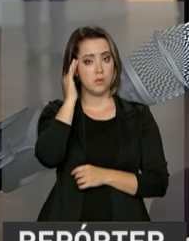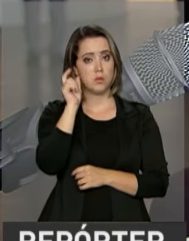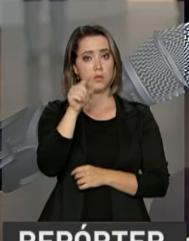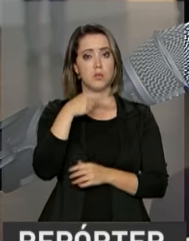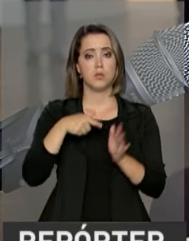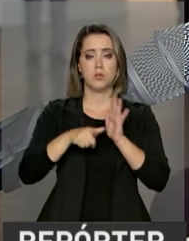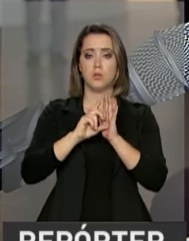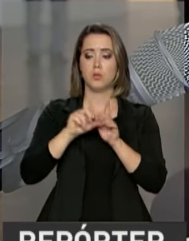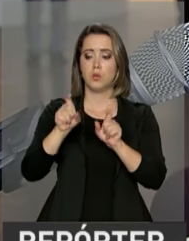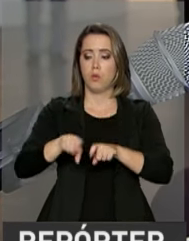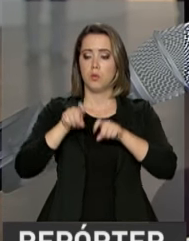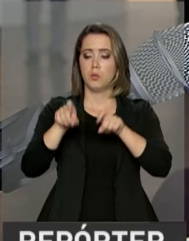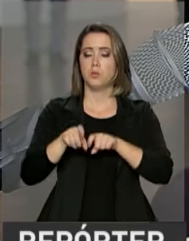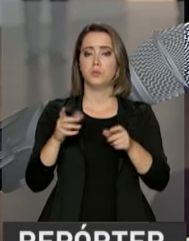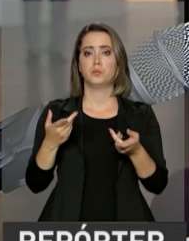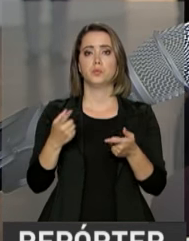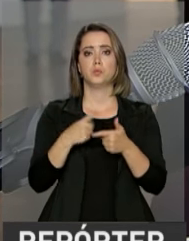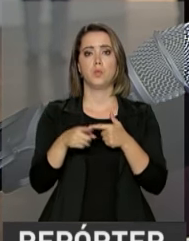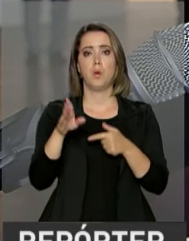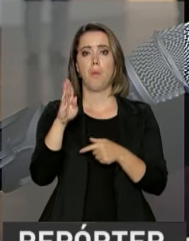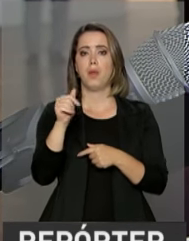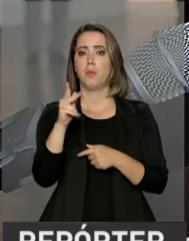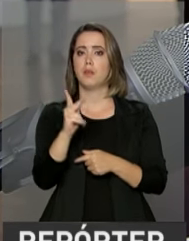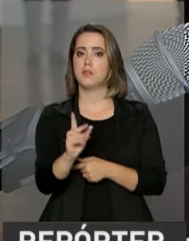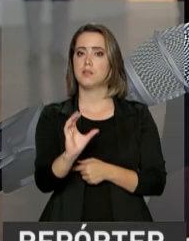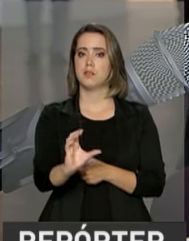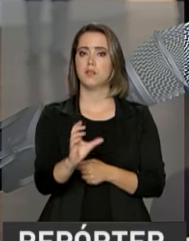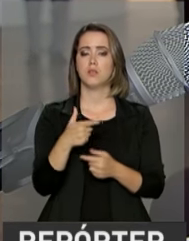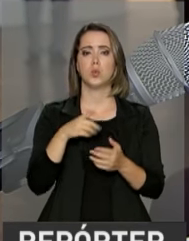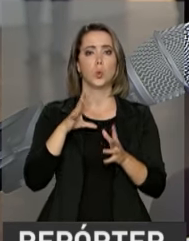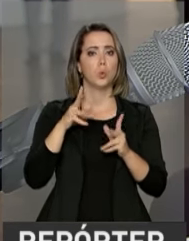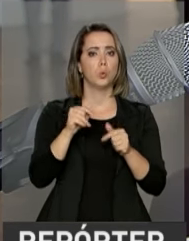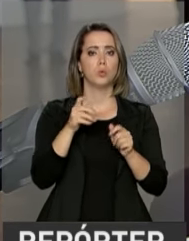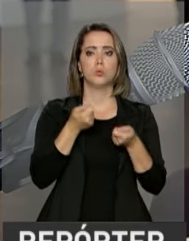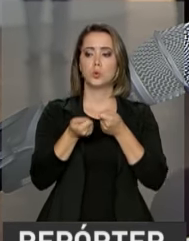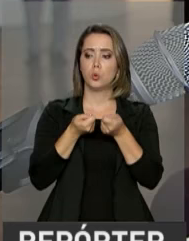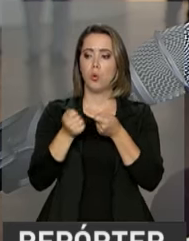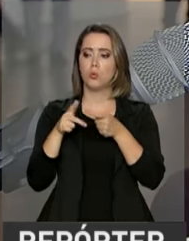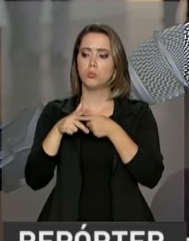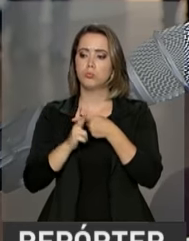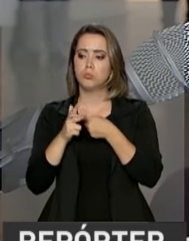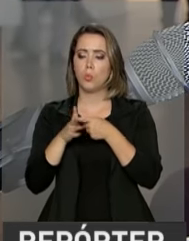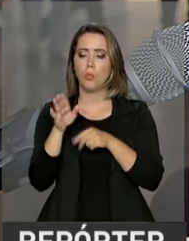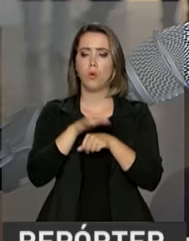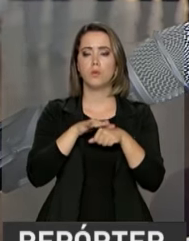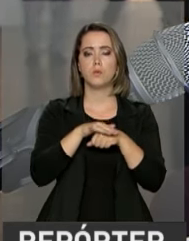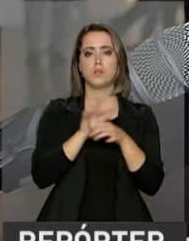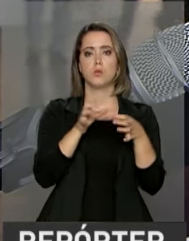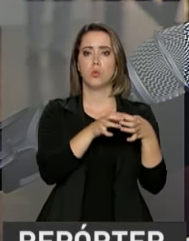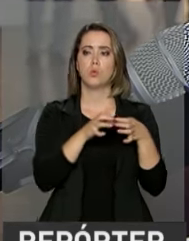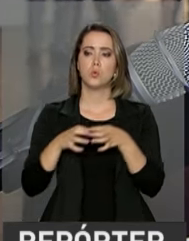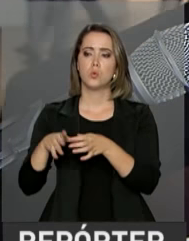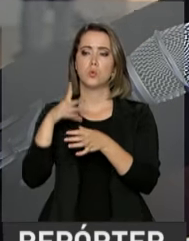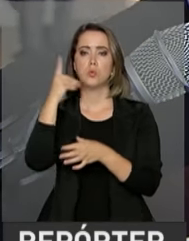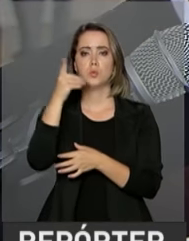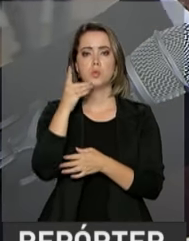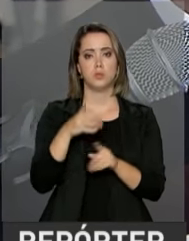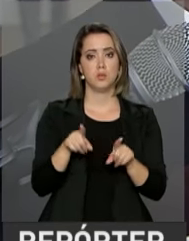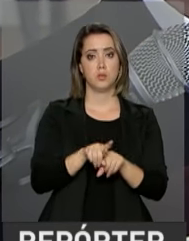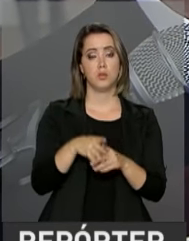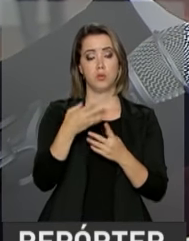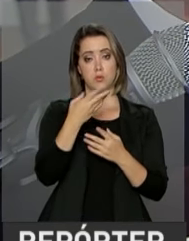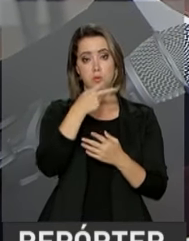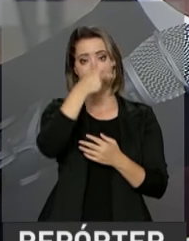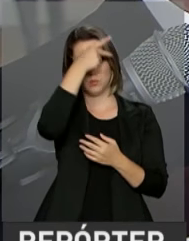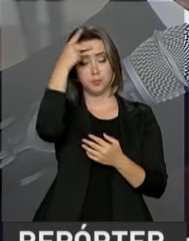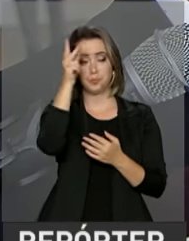do trabalhador rural, o problema do benefício de prestação continuada, tudo isso foi ajustado, foi conversado com as bancadas, o relator me levou